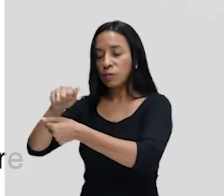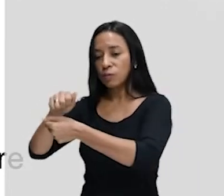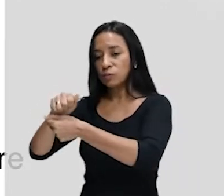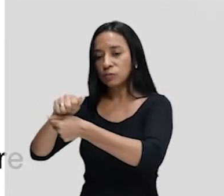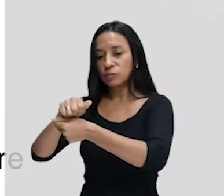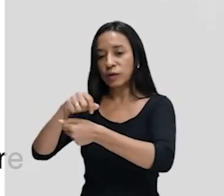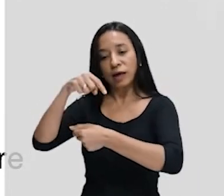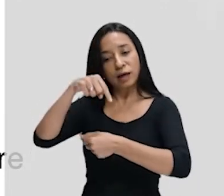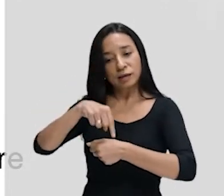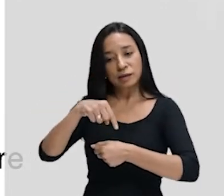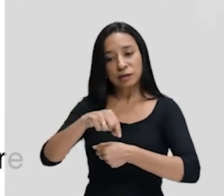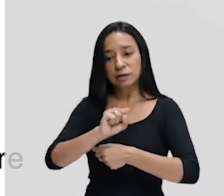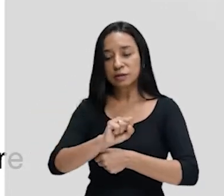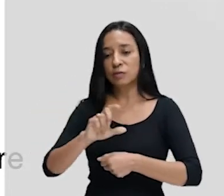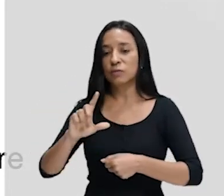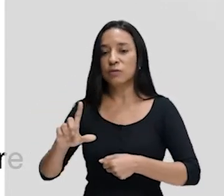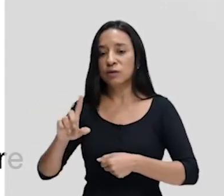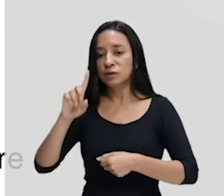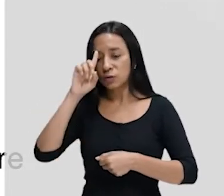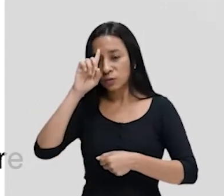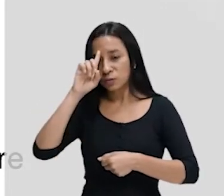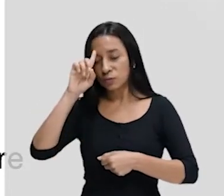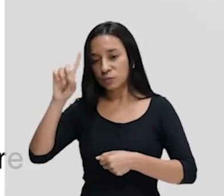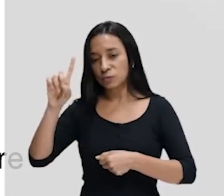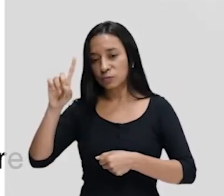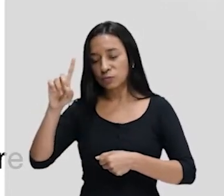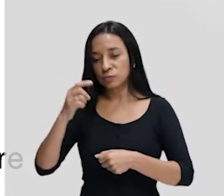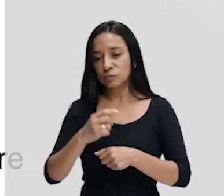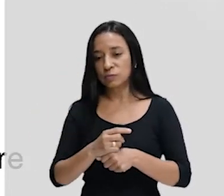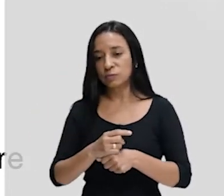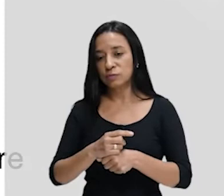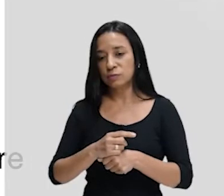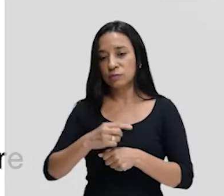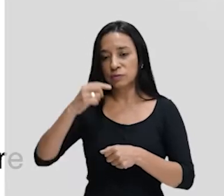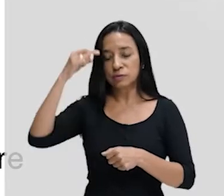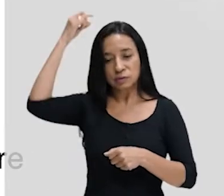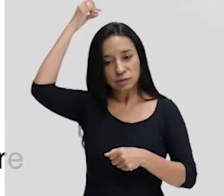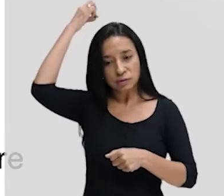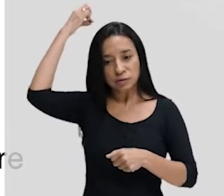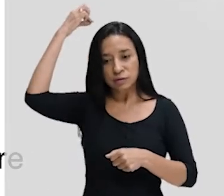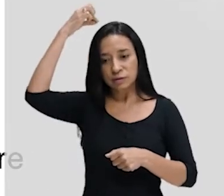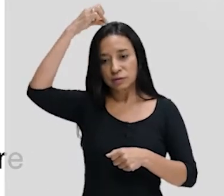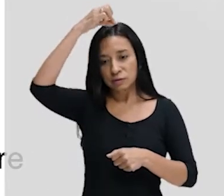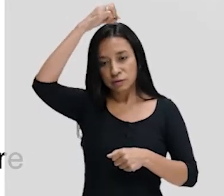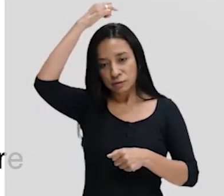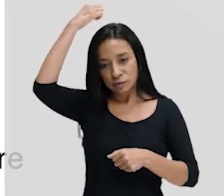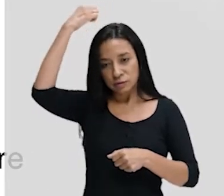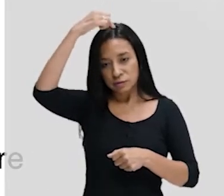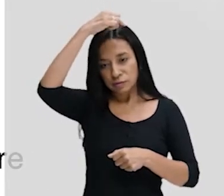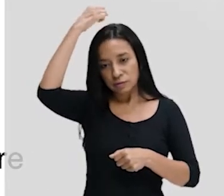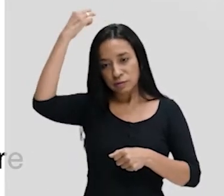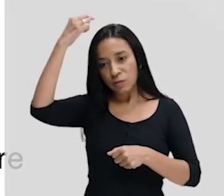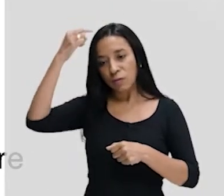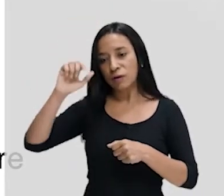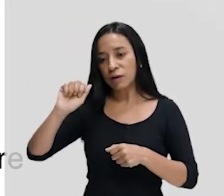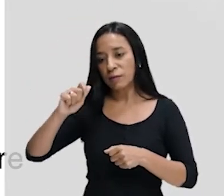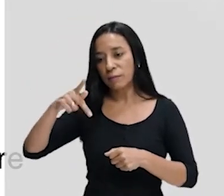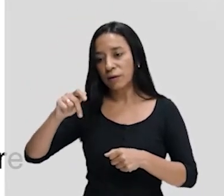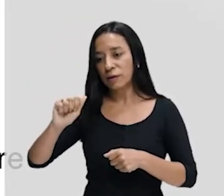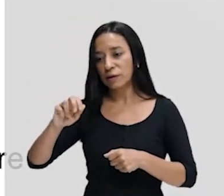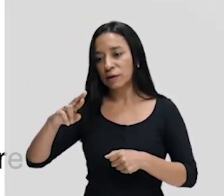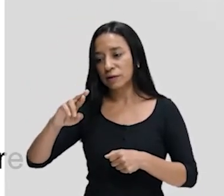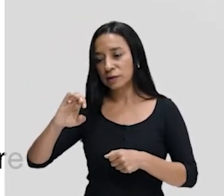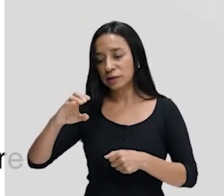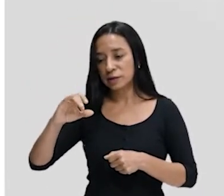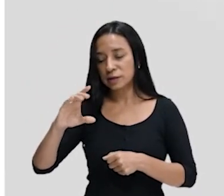outubro, que aqui nós comemoramos o dia de Nossa Senhora Aparecida, né, para os católicos, e o dia das crianças. Na Colômbia,